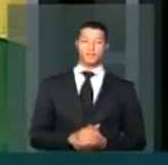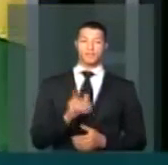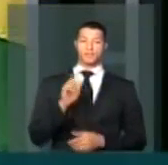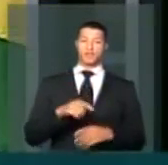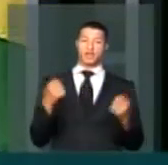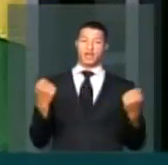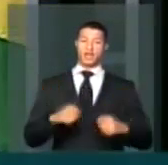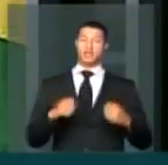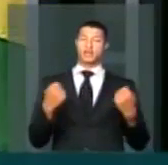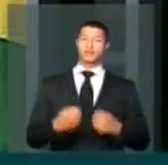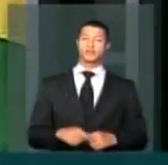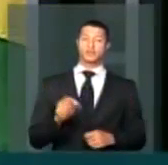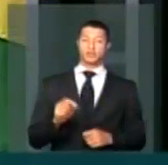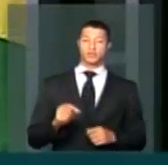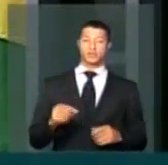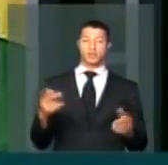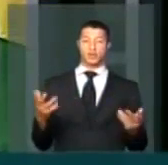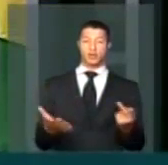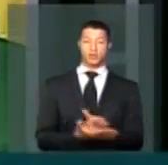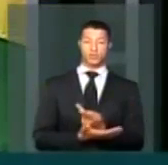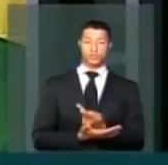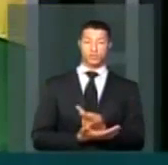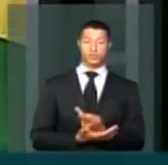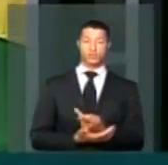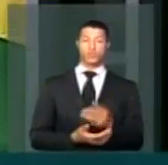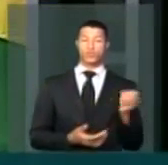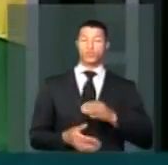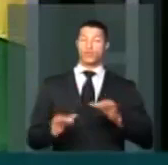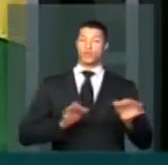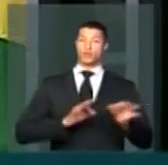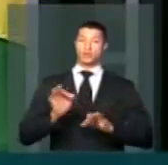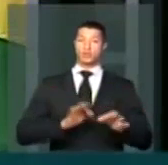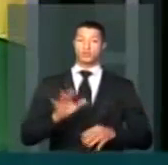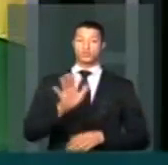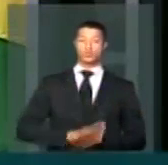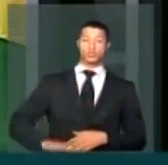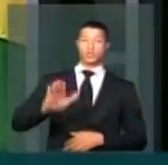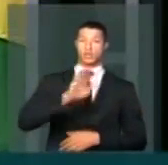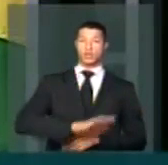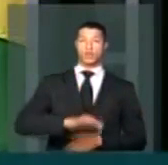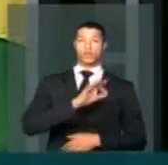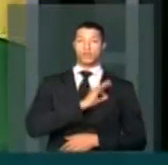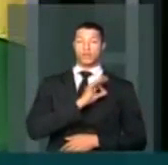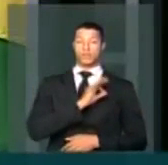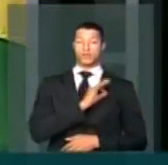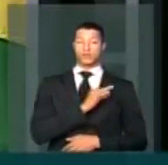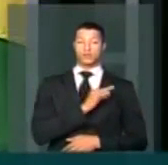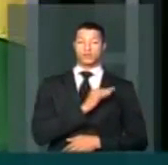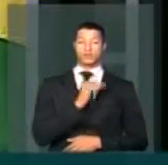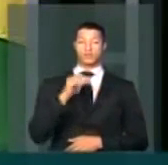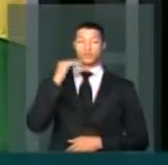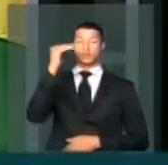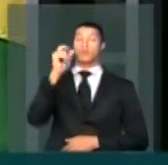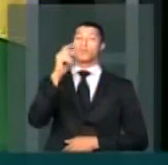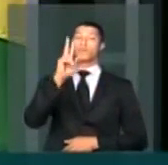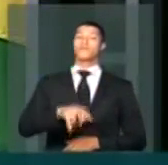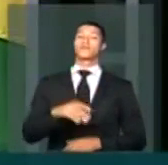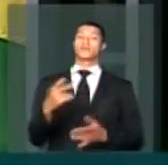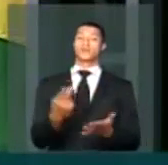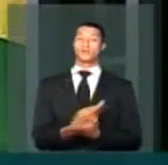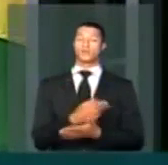É necessário que ocorra uma reestruturação geral da Polícia Federal, uma vez que